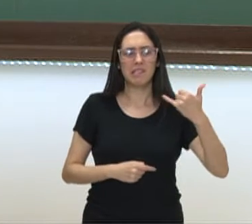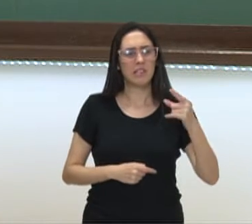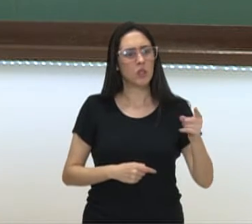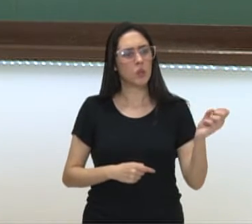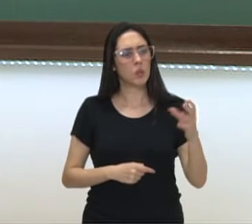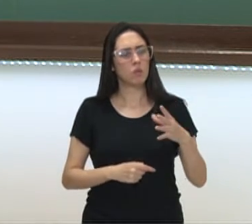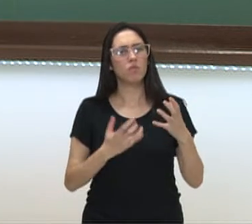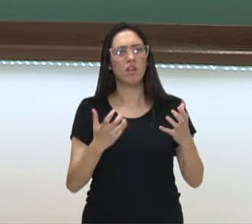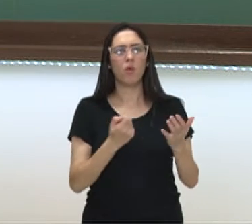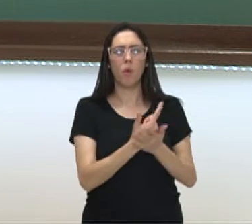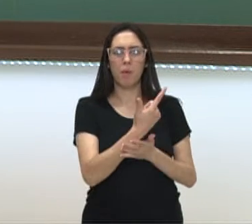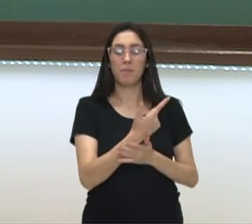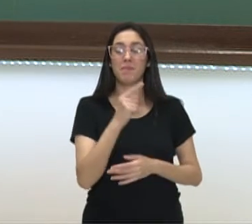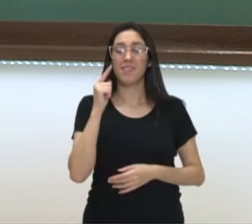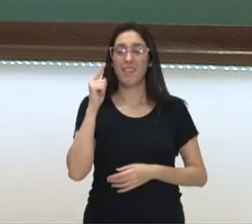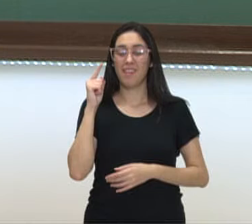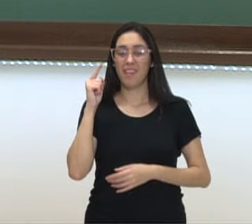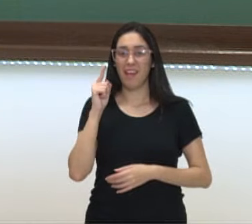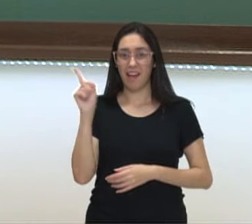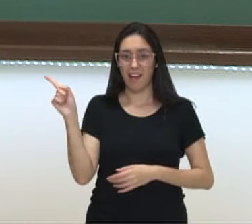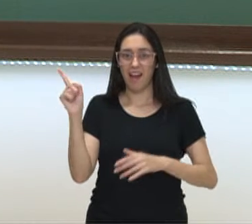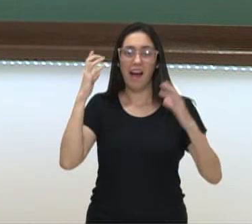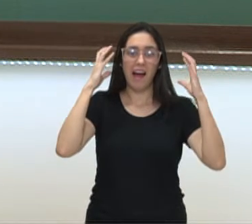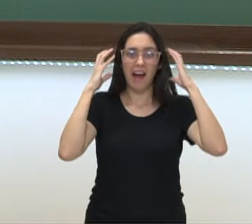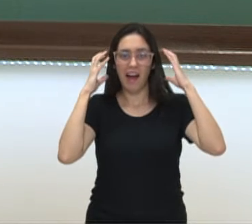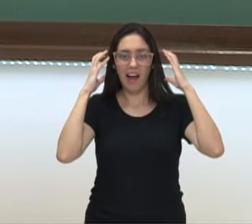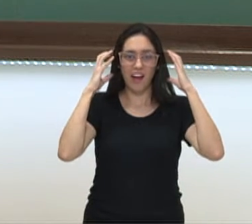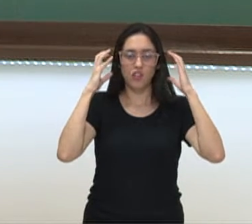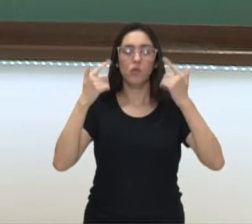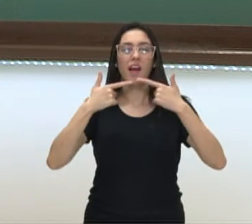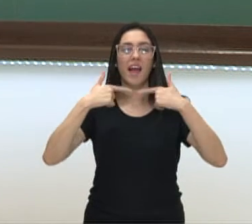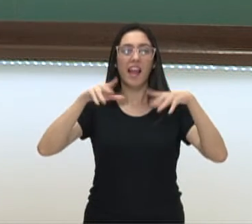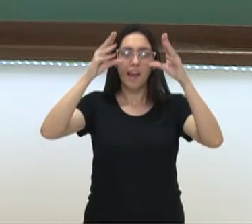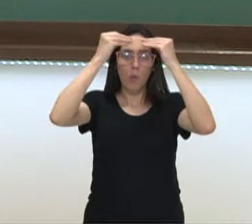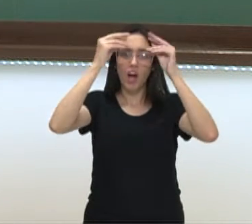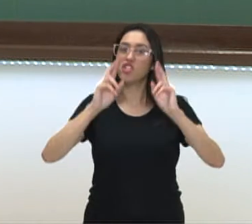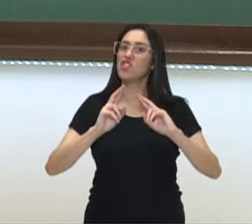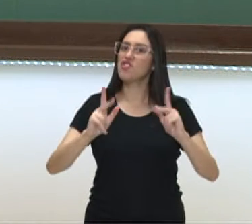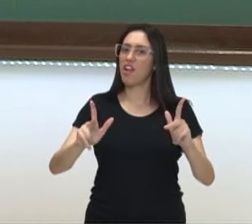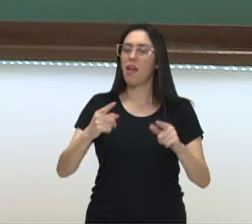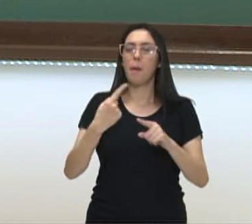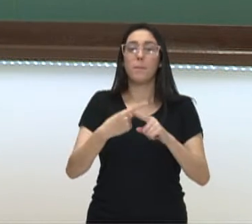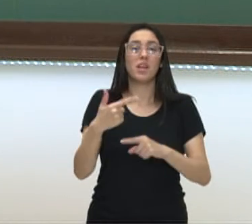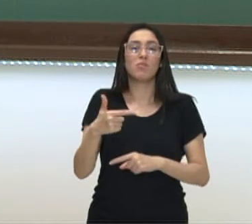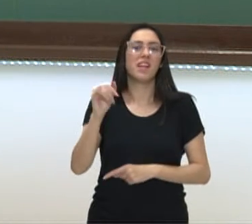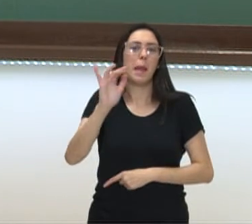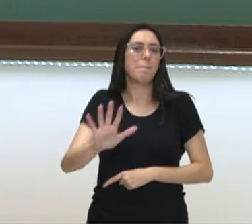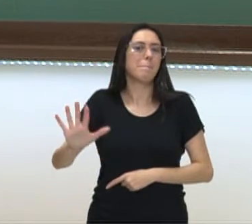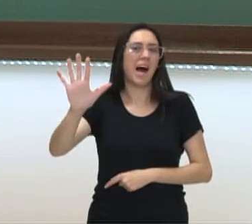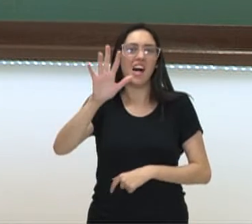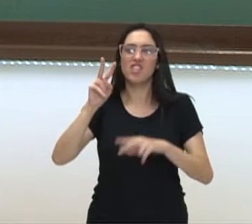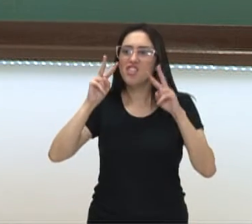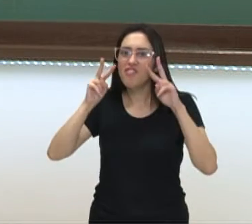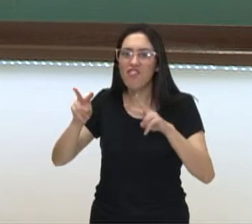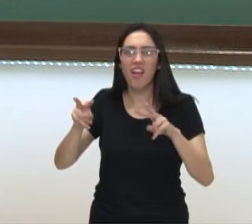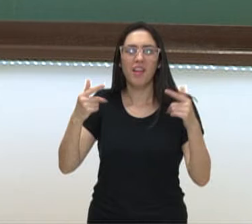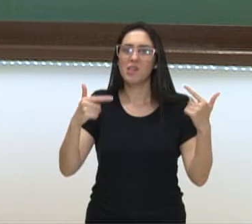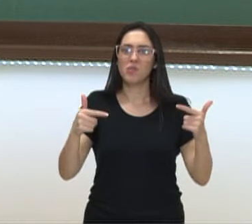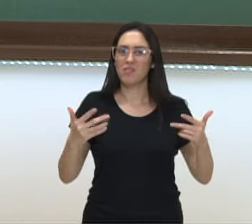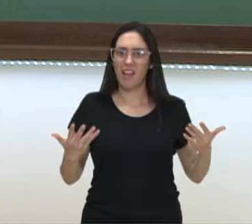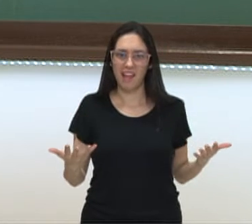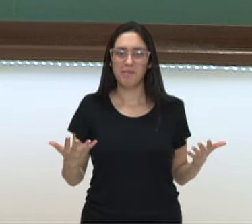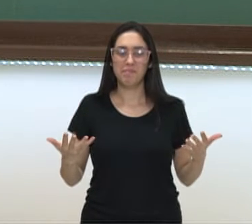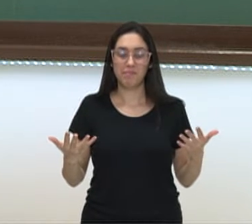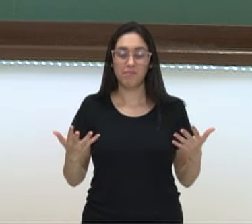no rádio, ela tem que ser muito diferente daquela na televisão, pois como não dispomos de imagens para apresentar o produto,